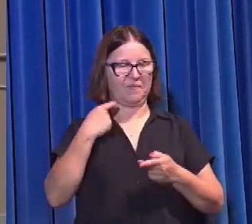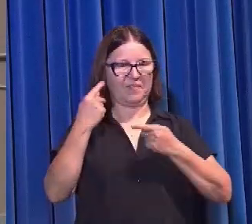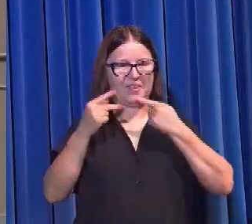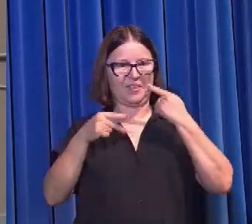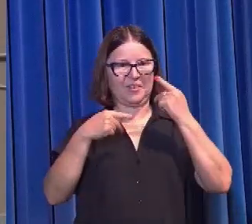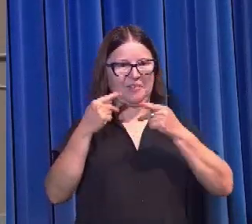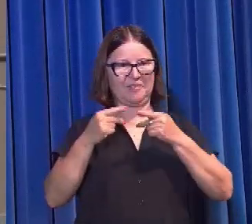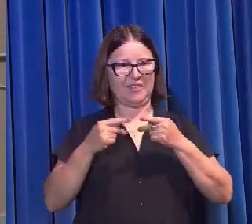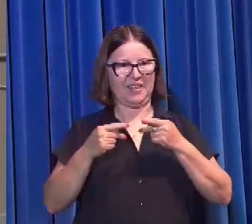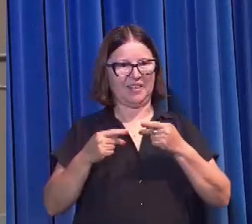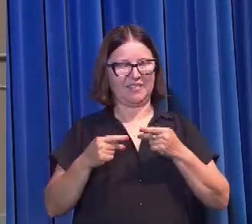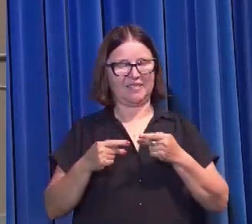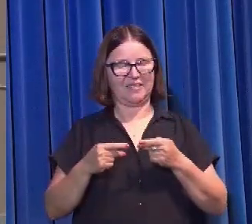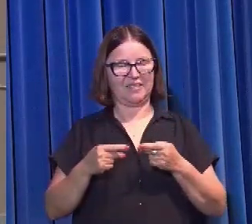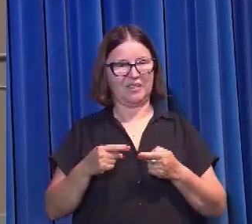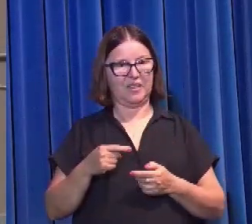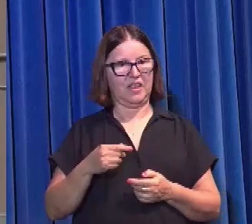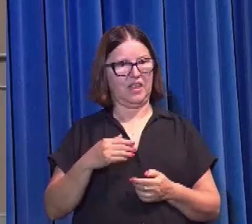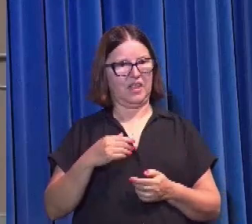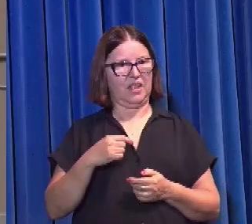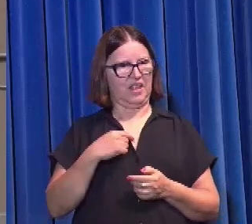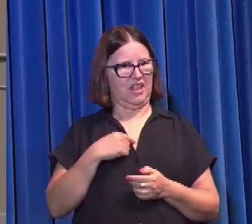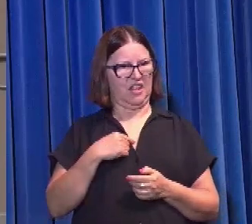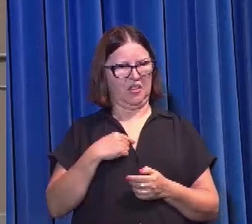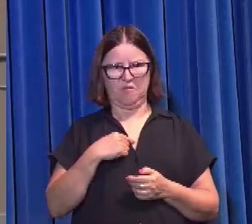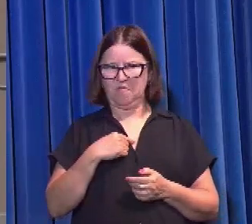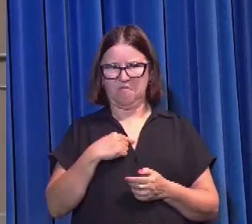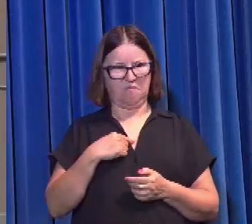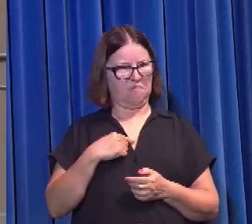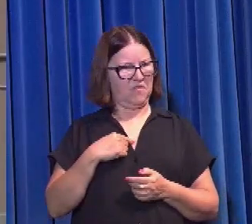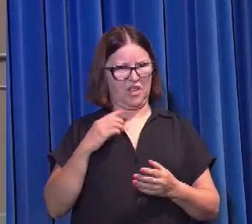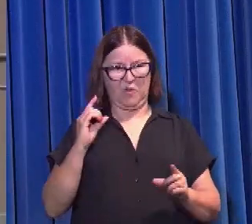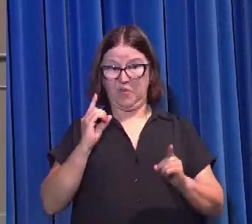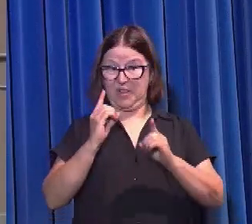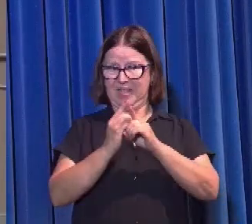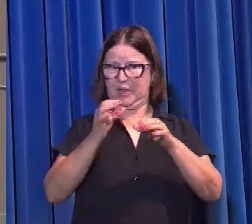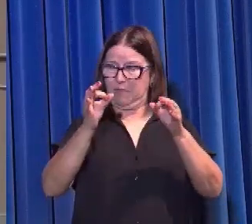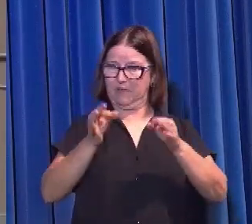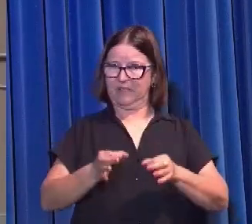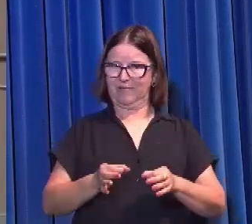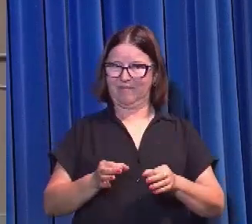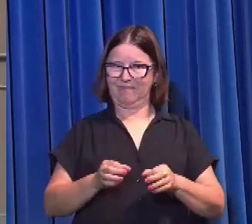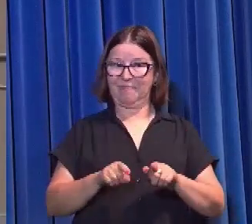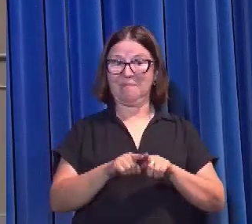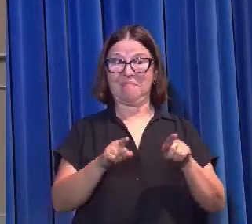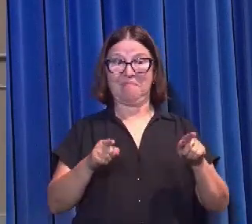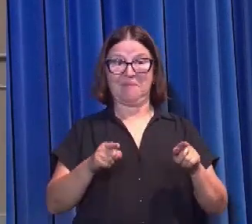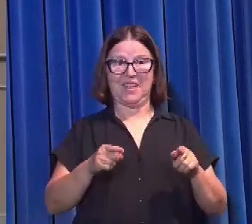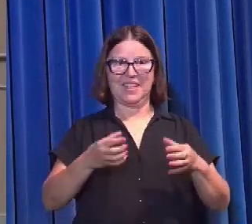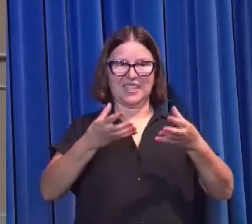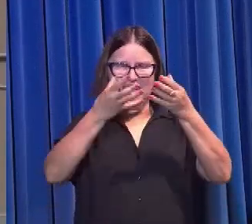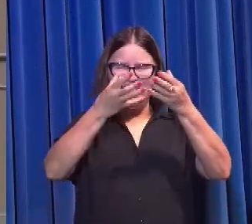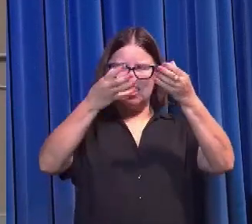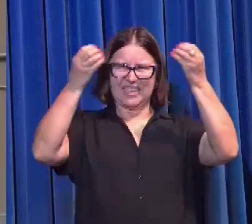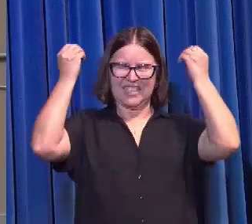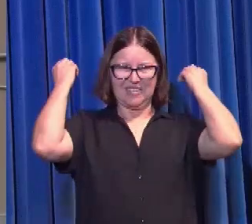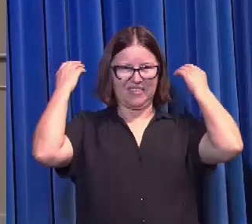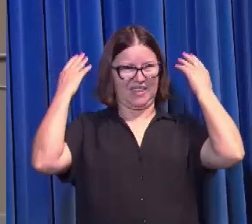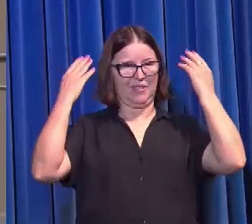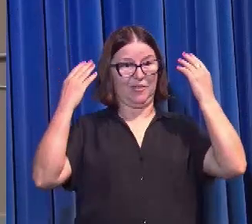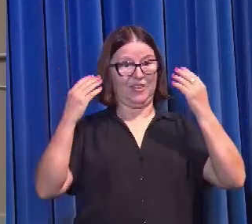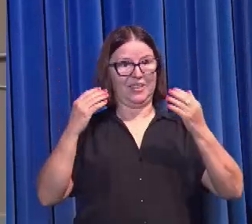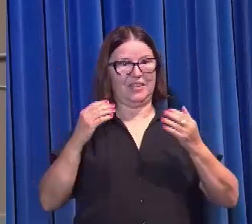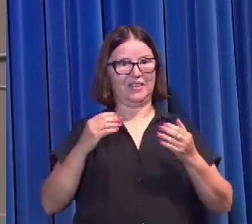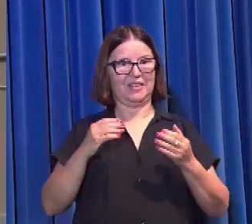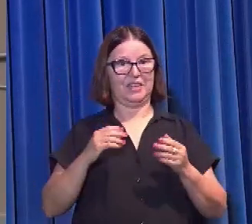sobre perfeição, né? Quanto a mim, eu não julgo havê-lo alcançado, mas uma coisa eu faço. Esquecendo-me das coisas que para trás ficam e avançando